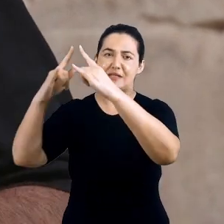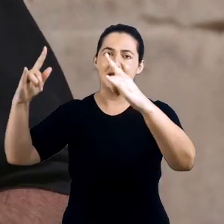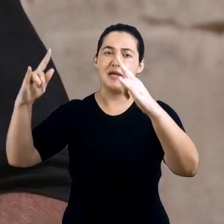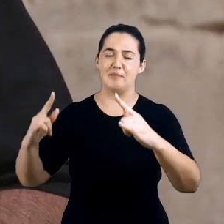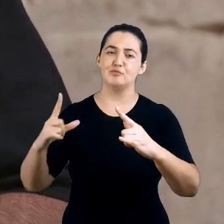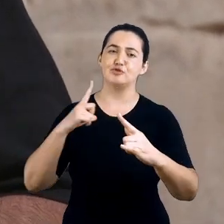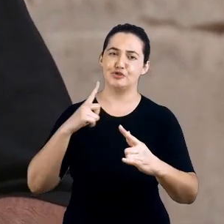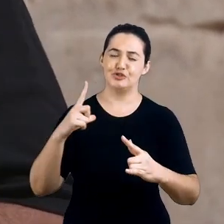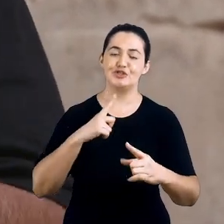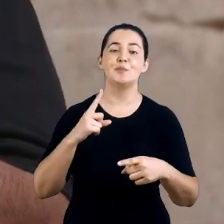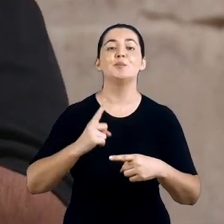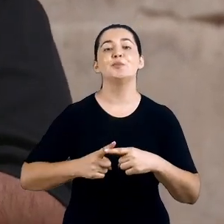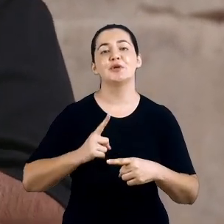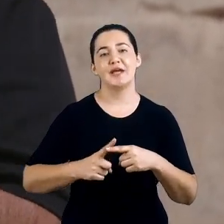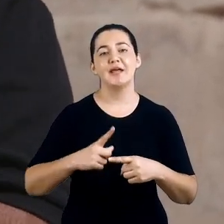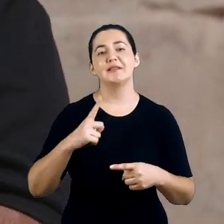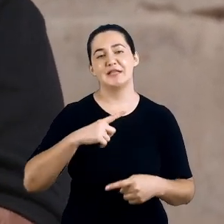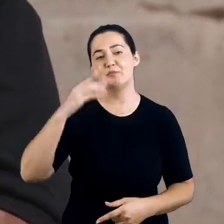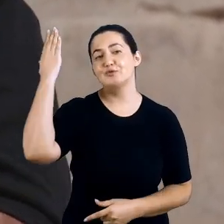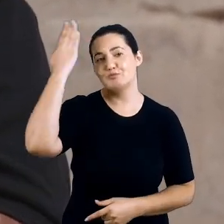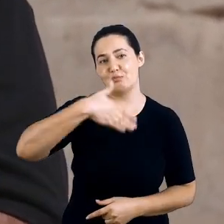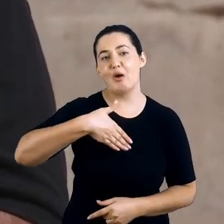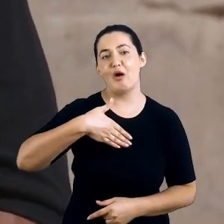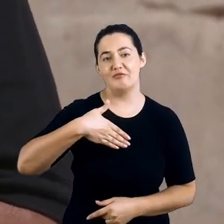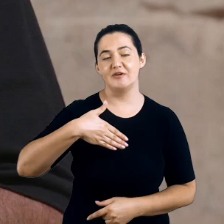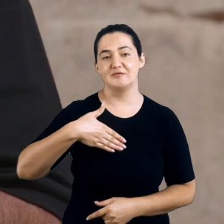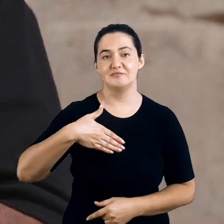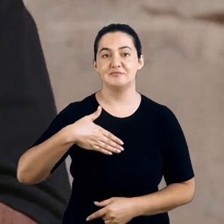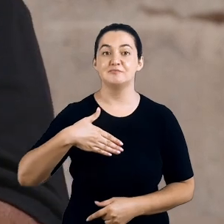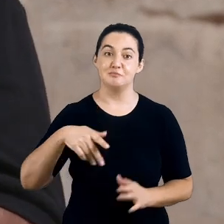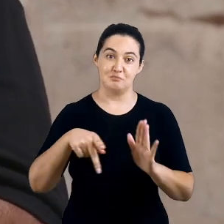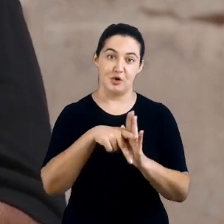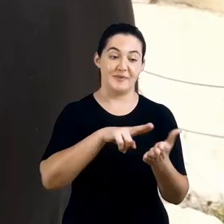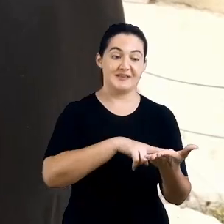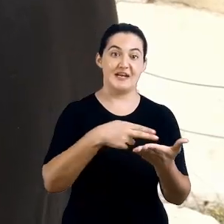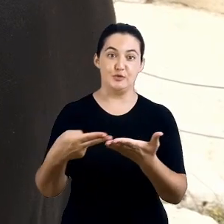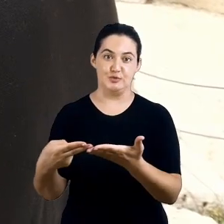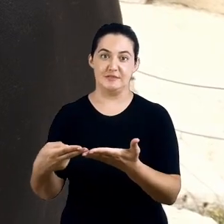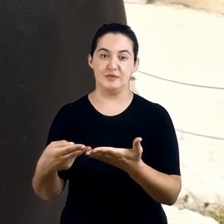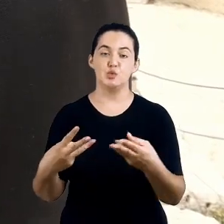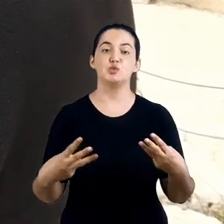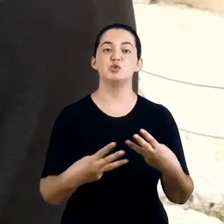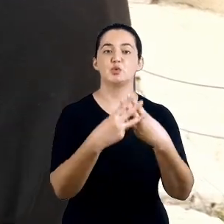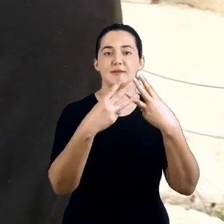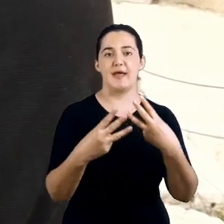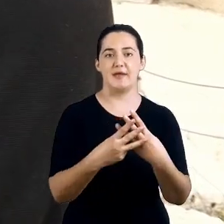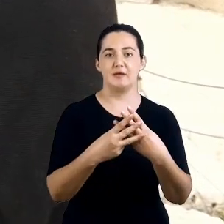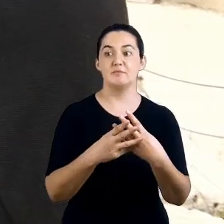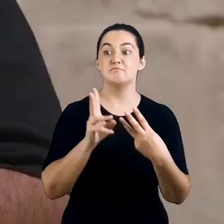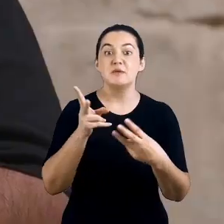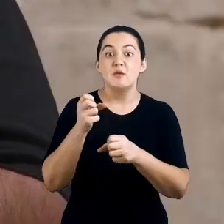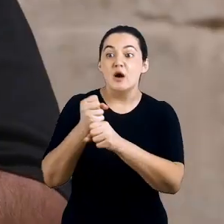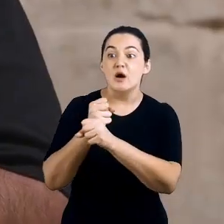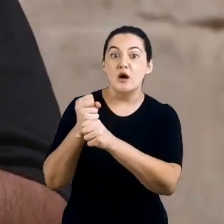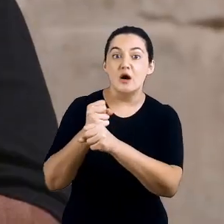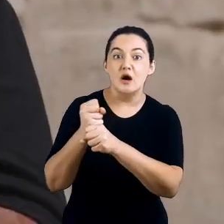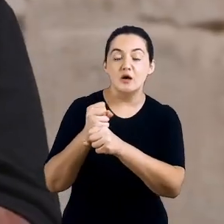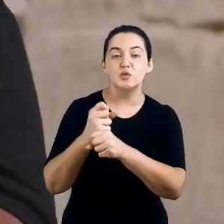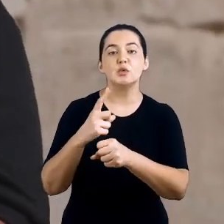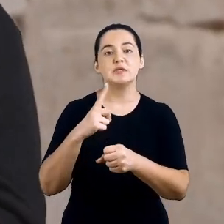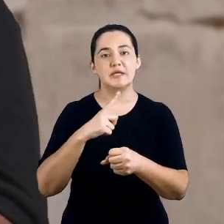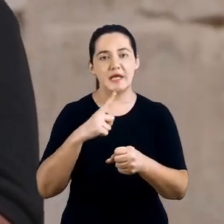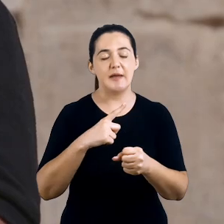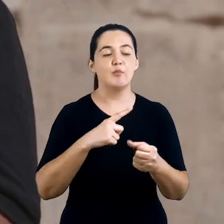Jerusalém, nessa época, porque temos provas disso provenientes da tradição judaica. Mesmo centenas de anos mais